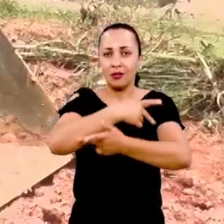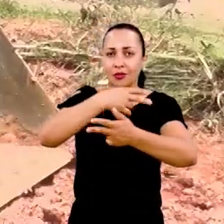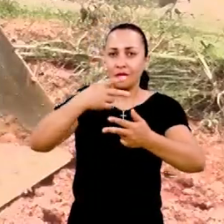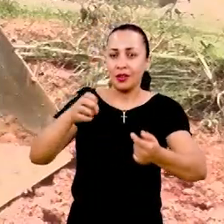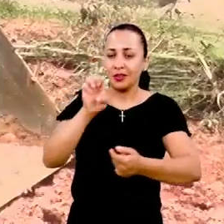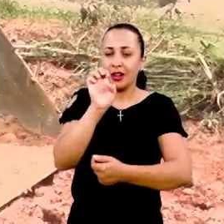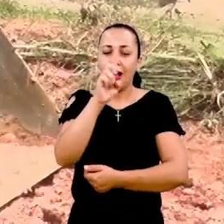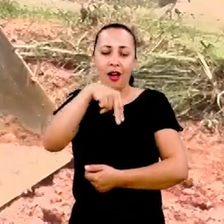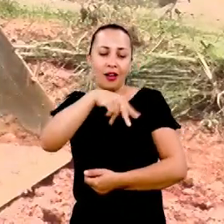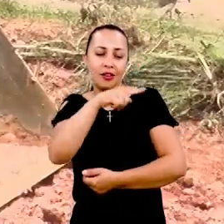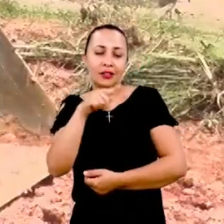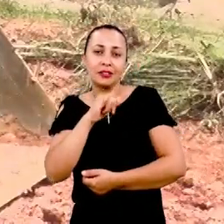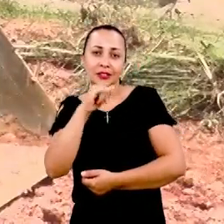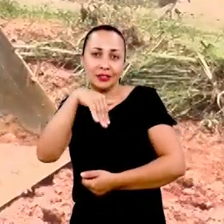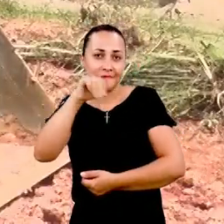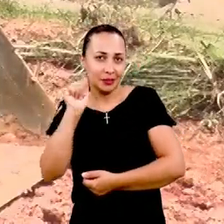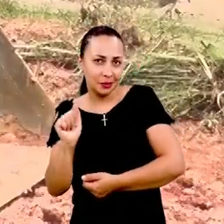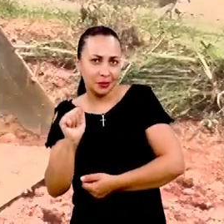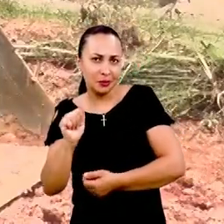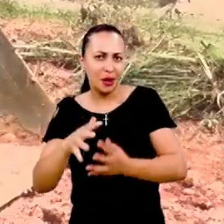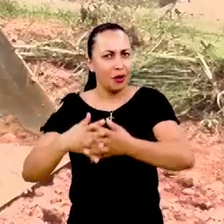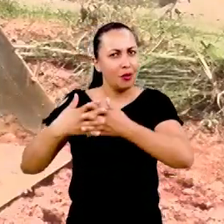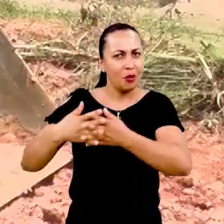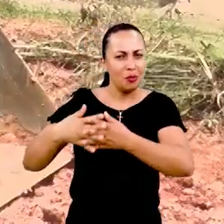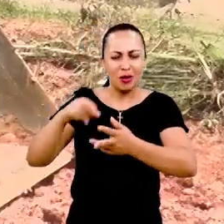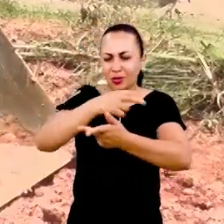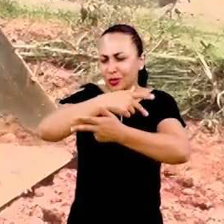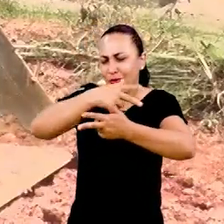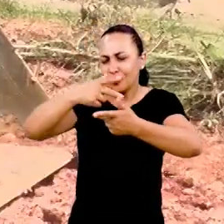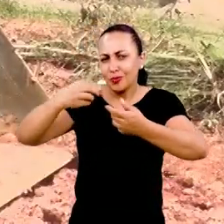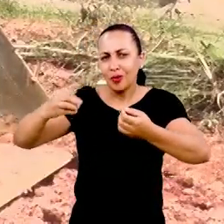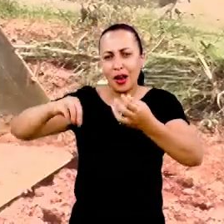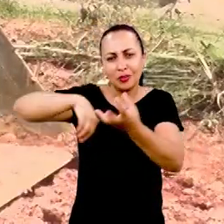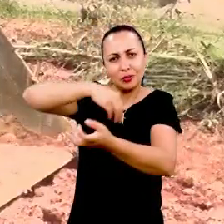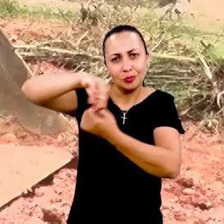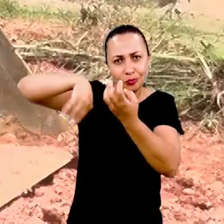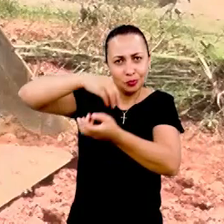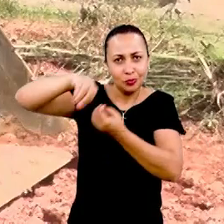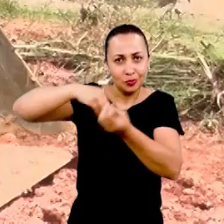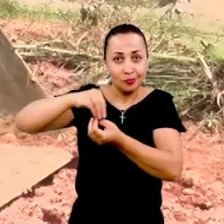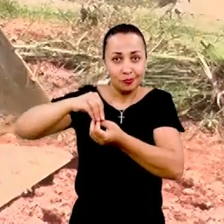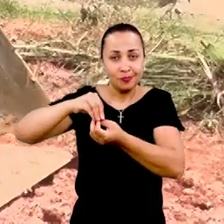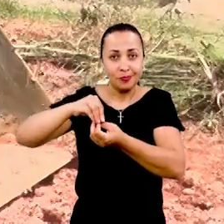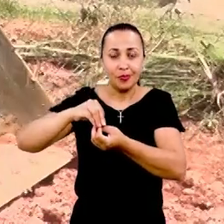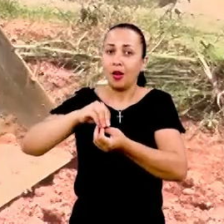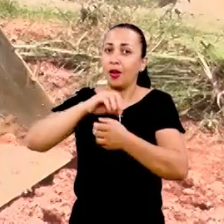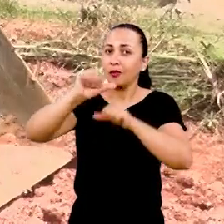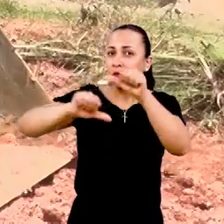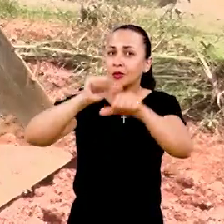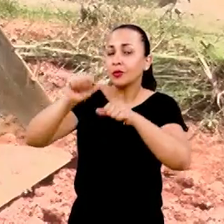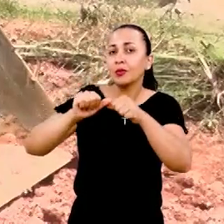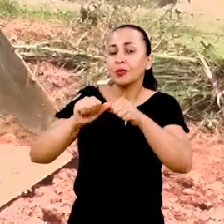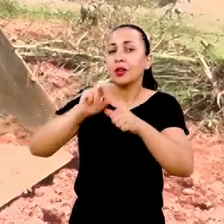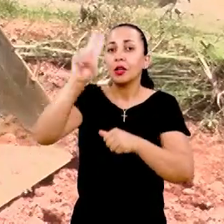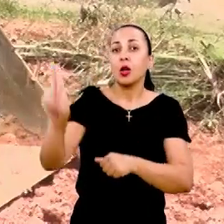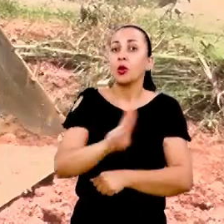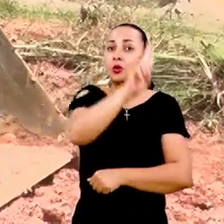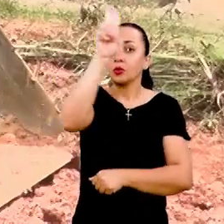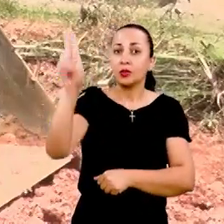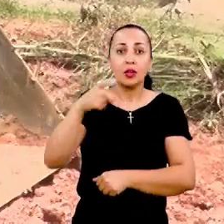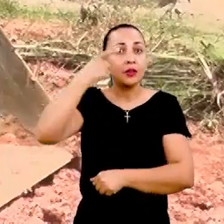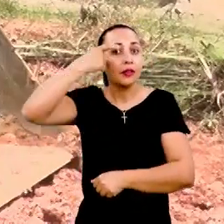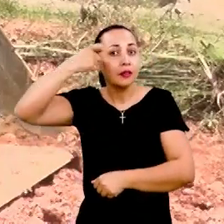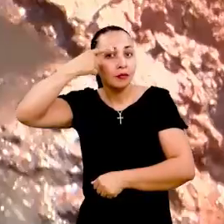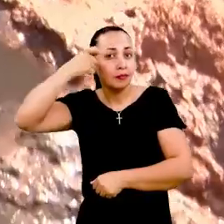Essa multienzima, né, que é um complexo multienzimático, como a gente chama, ela foi desenvolvida na Universidade de Múrcia,